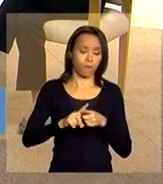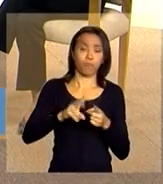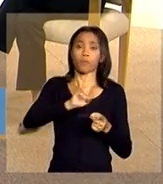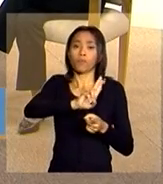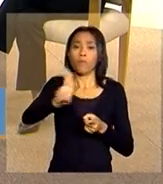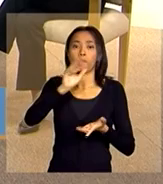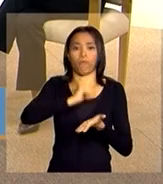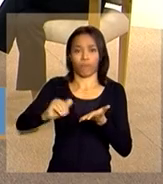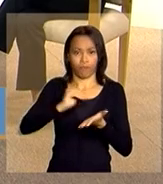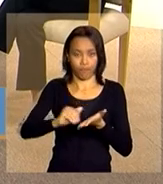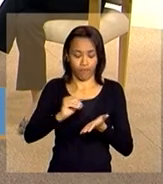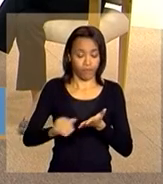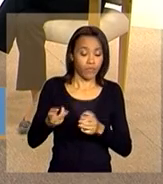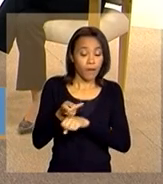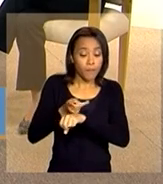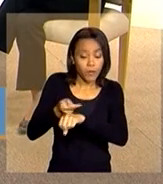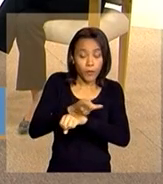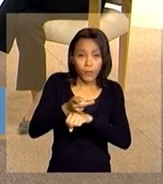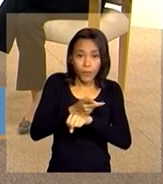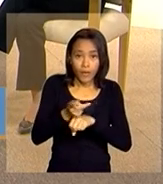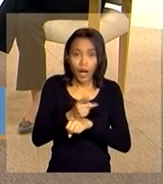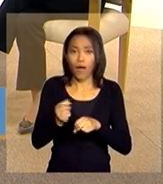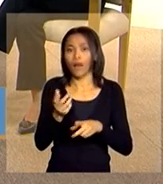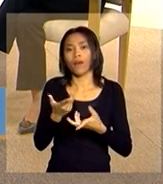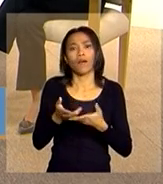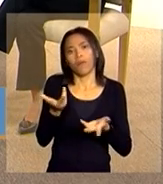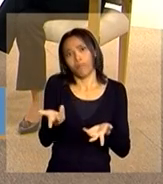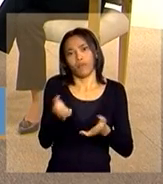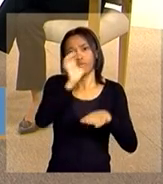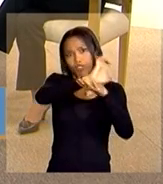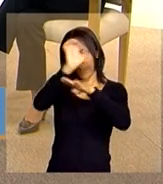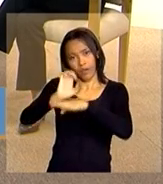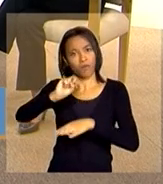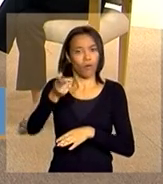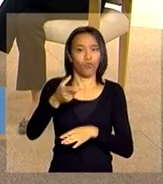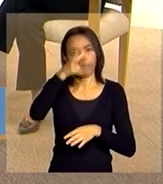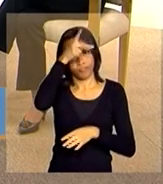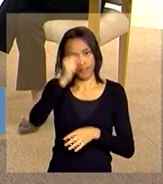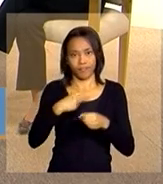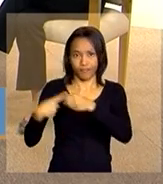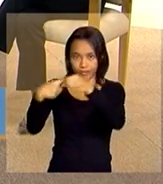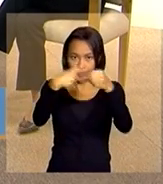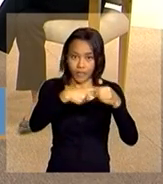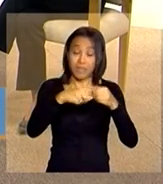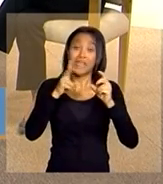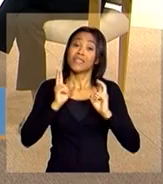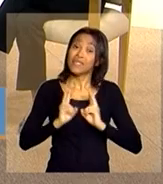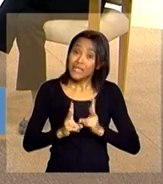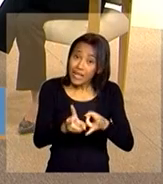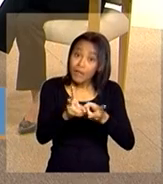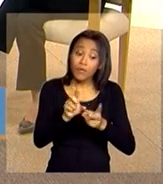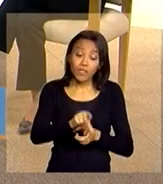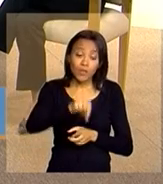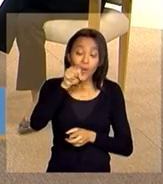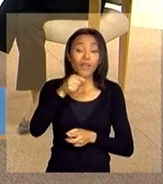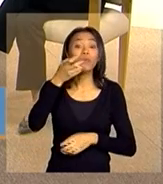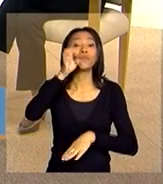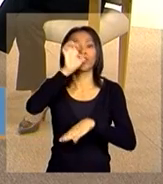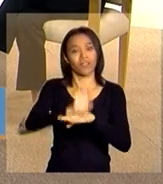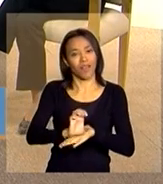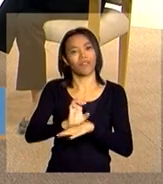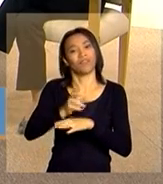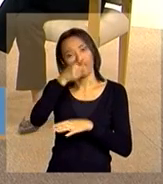e fazer a busca pela UEF né pelo Estado e pelo Município Eu recomendo que sempre façam a busca selecionando o está e o